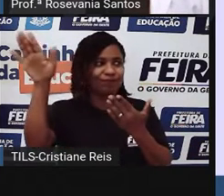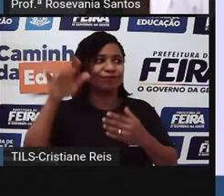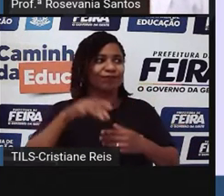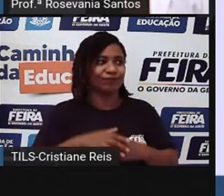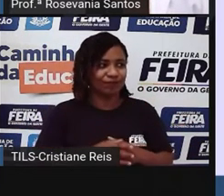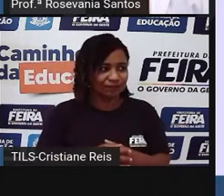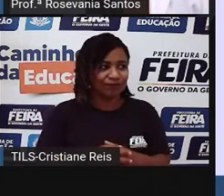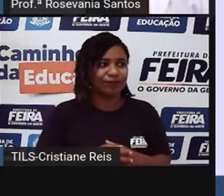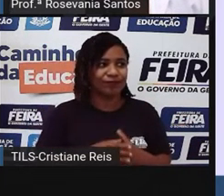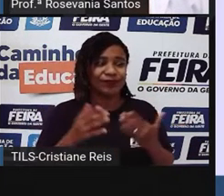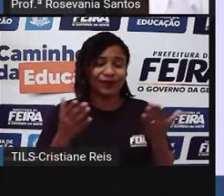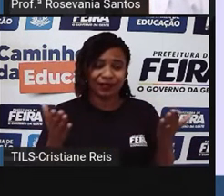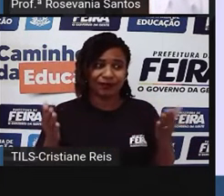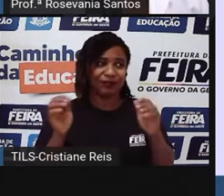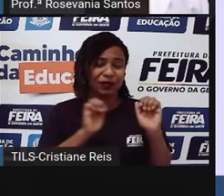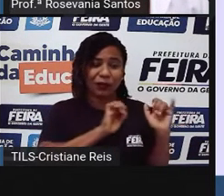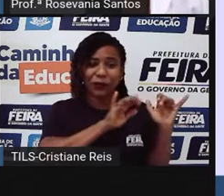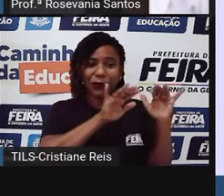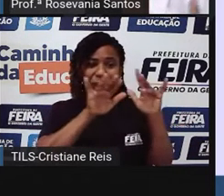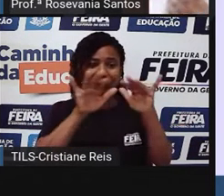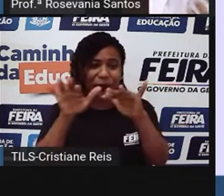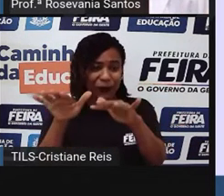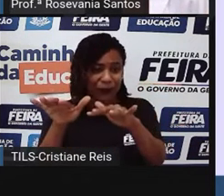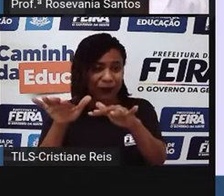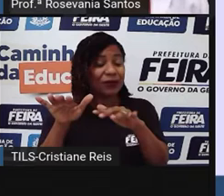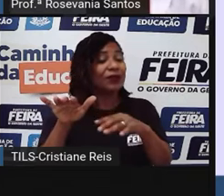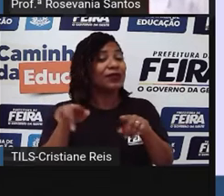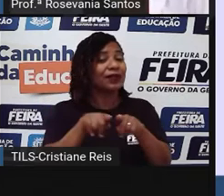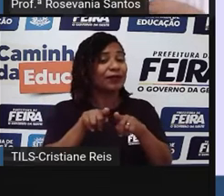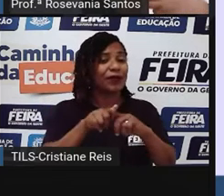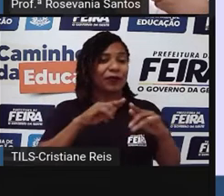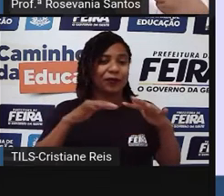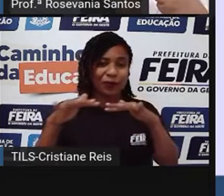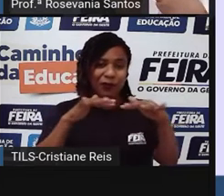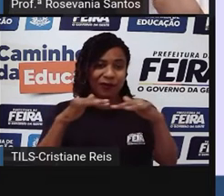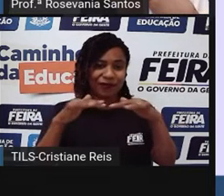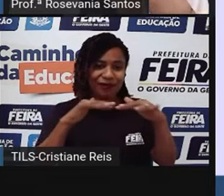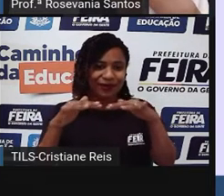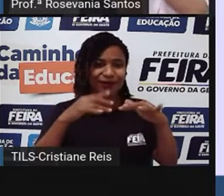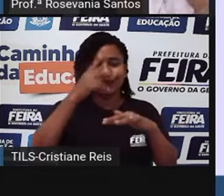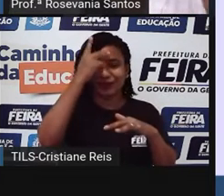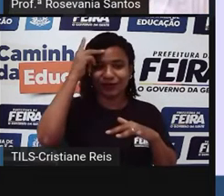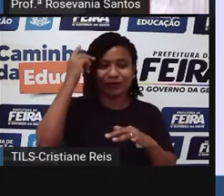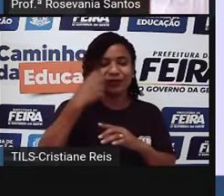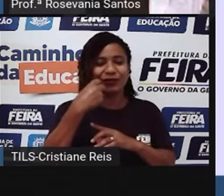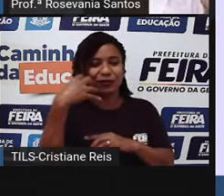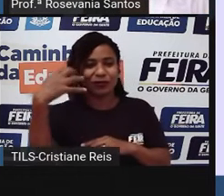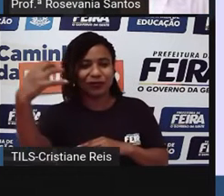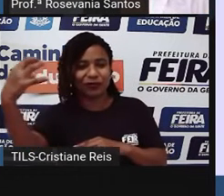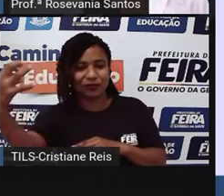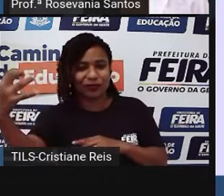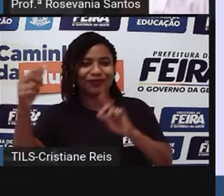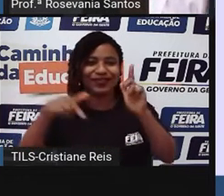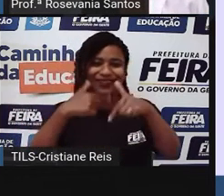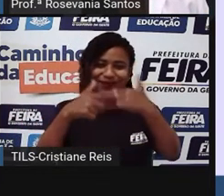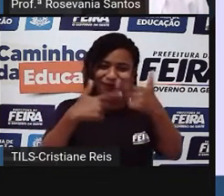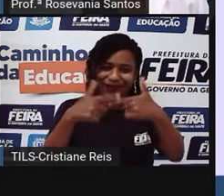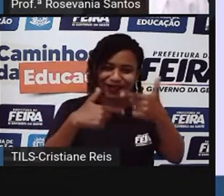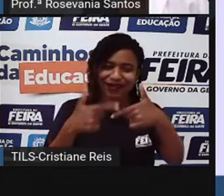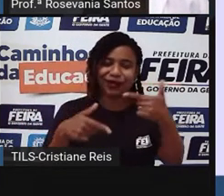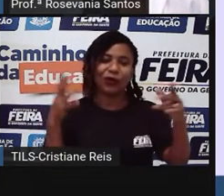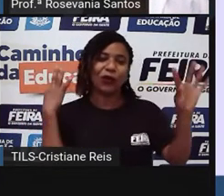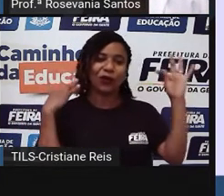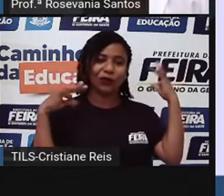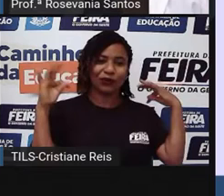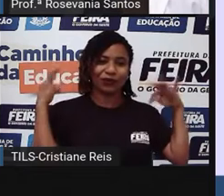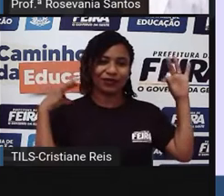dessas migrações, a gente tem os movimentos de pessoas, que são aquelas viagens, né, tanto a trabalho quanto a turismo, não